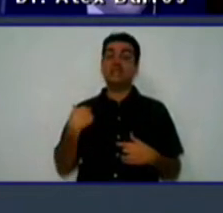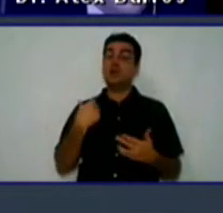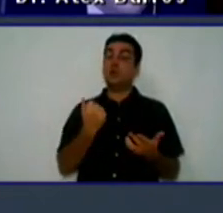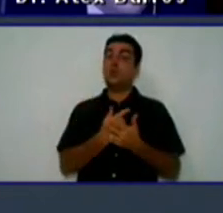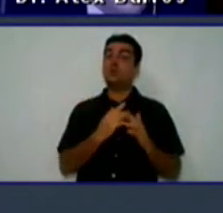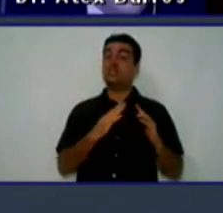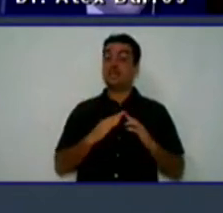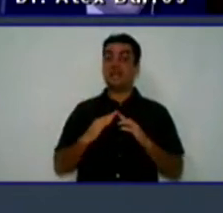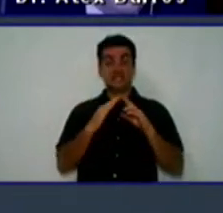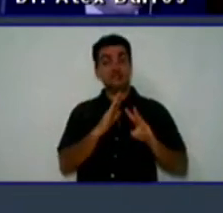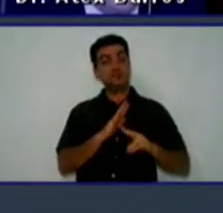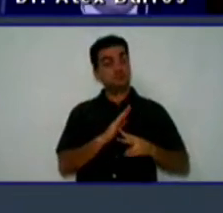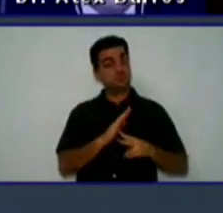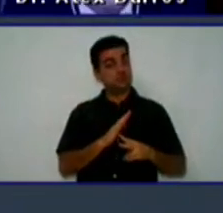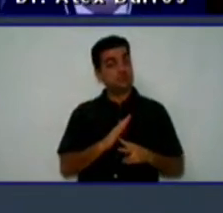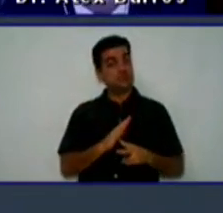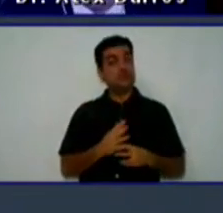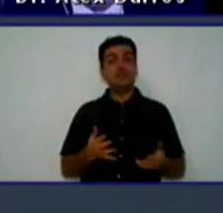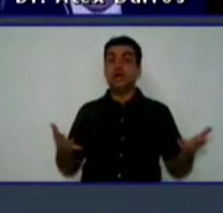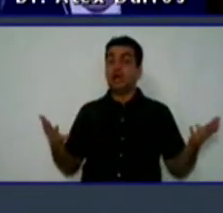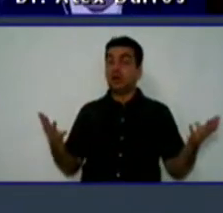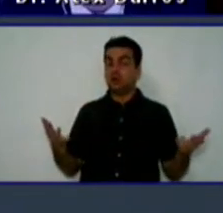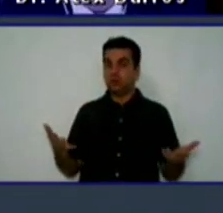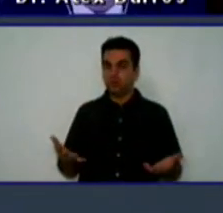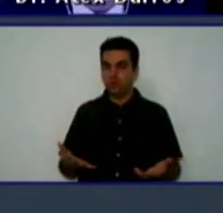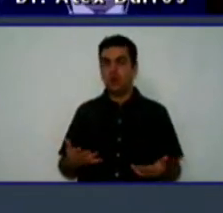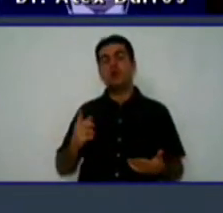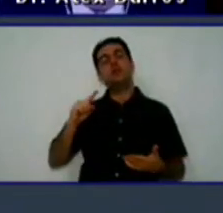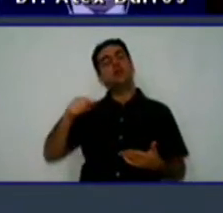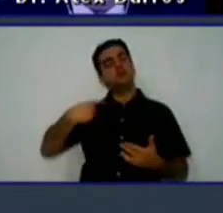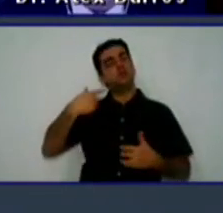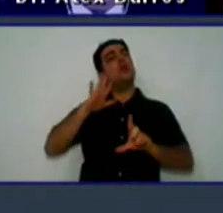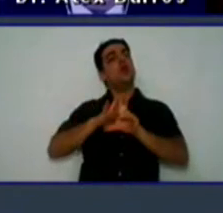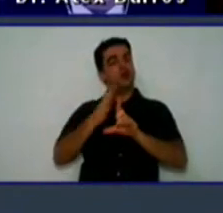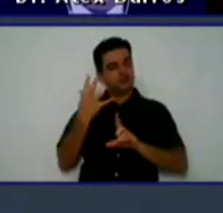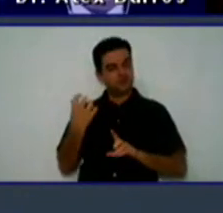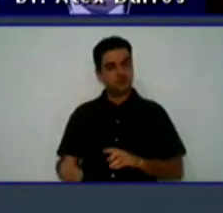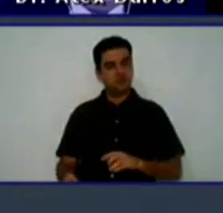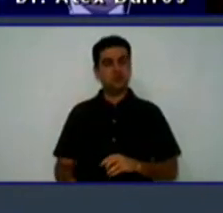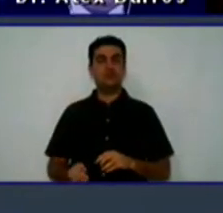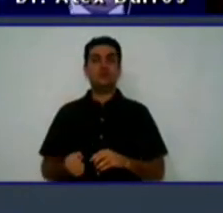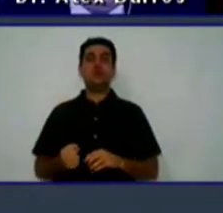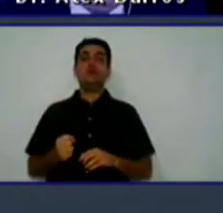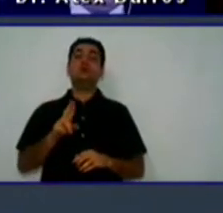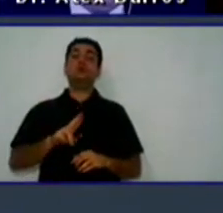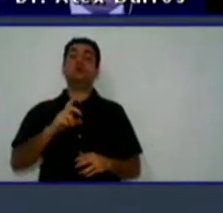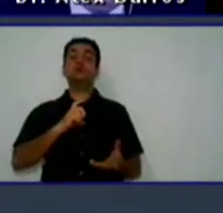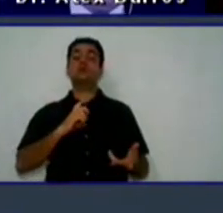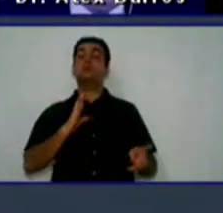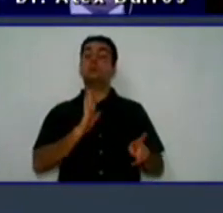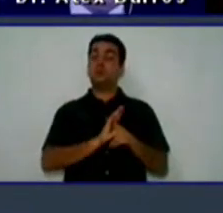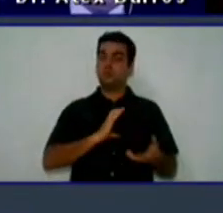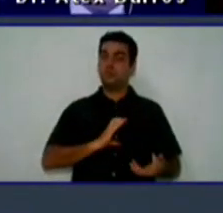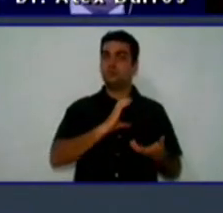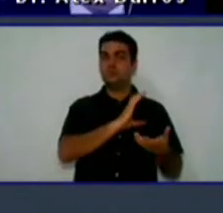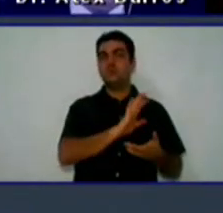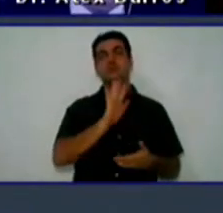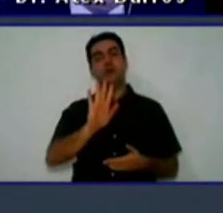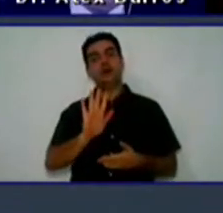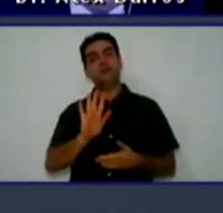partidos políticos, que agora, a partir da lei, foi autorizada, com o uso do fundo partidário, também não se